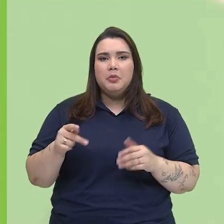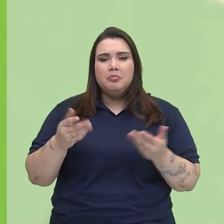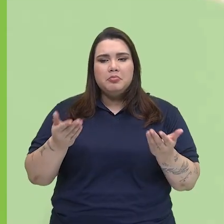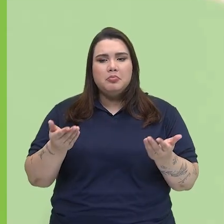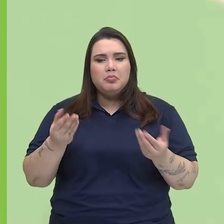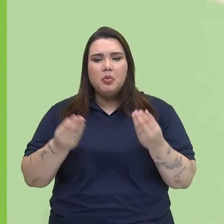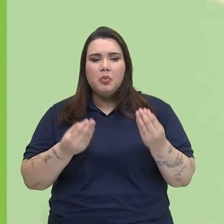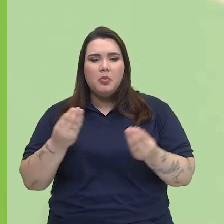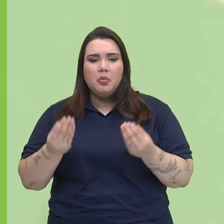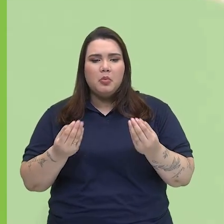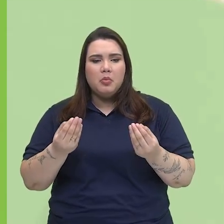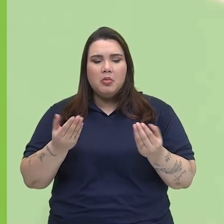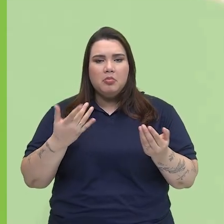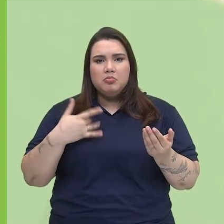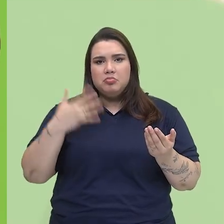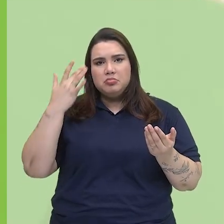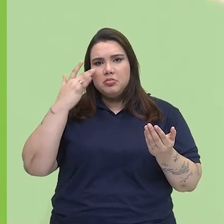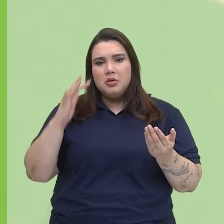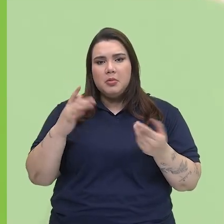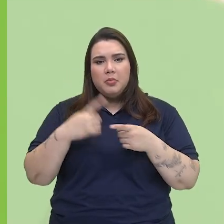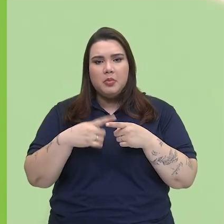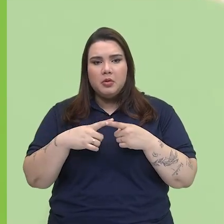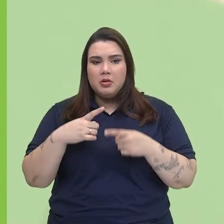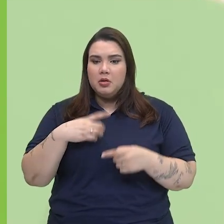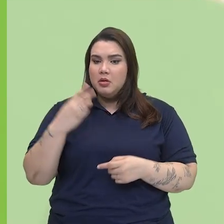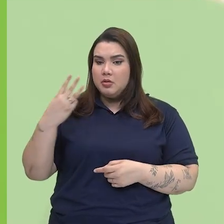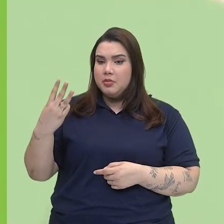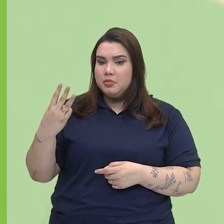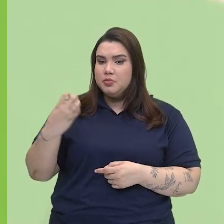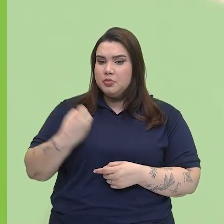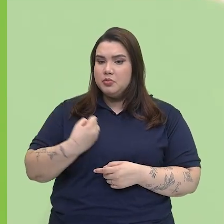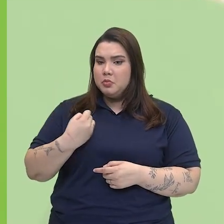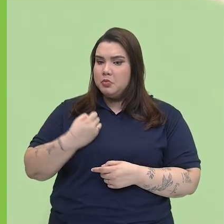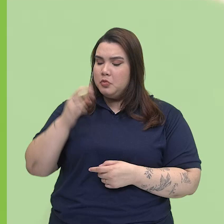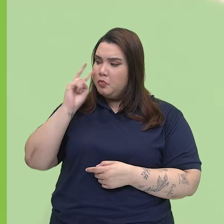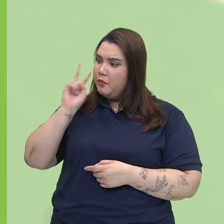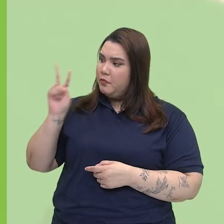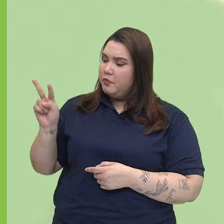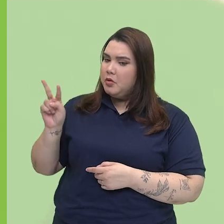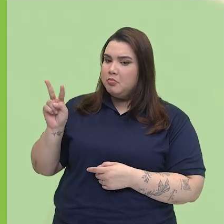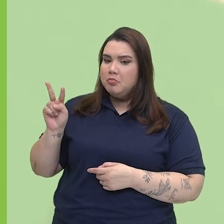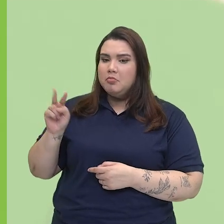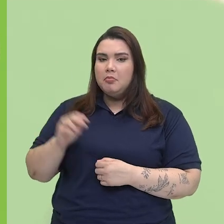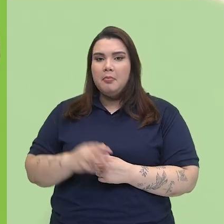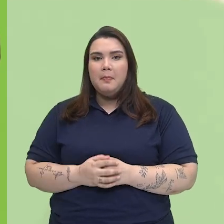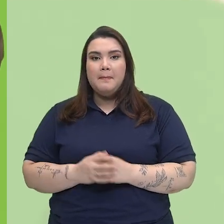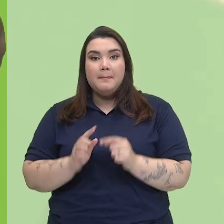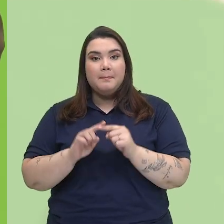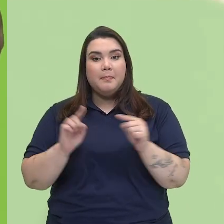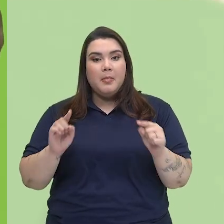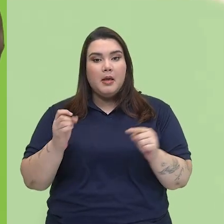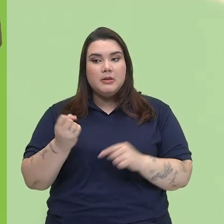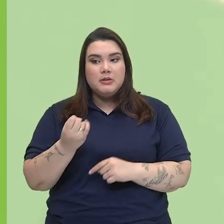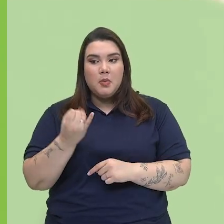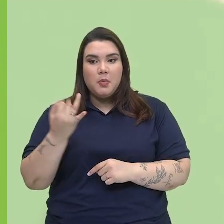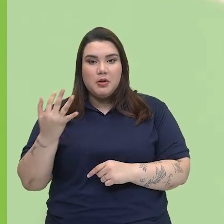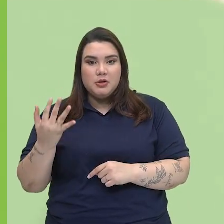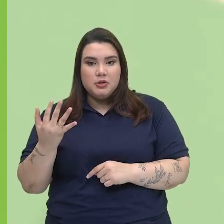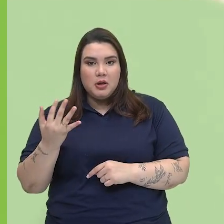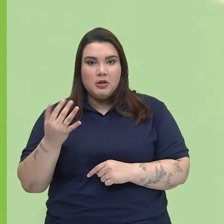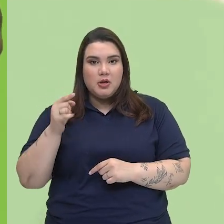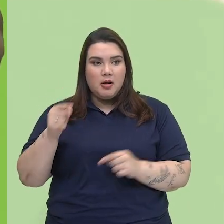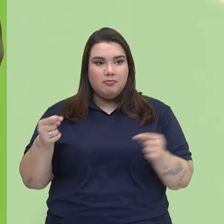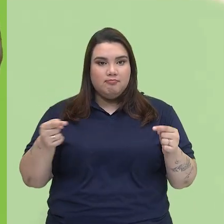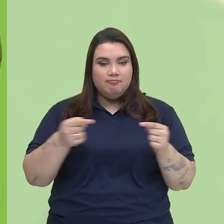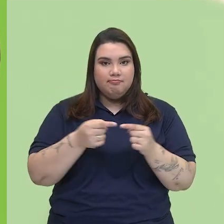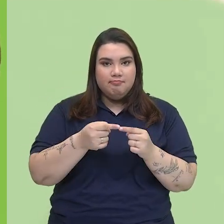nesse negócio, porque existem 3 números aí, eu estou vendo. Mas nem sempre a quantidade de números de uma medida são os